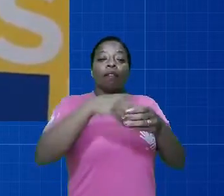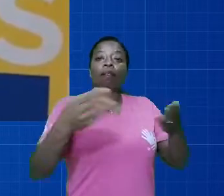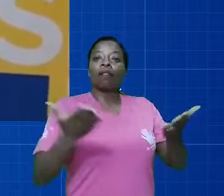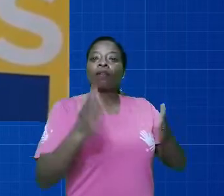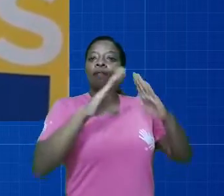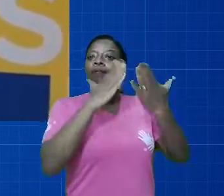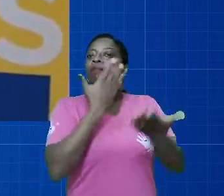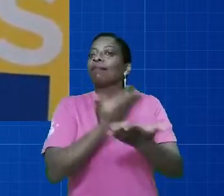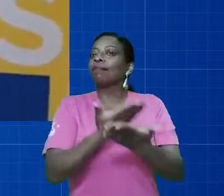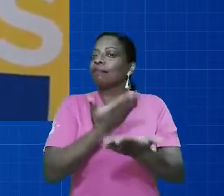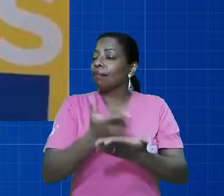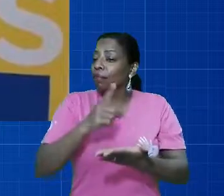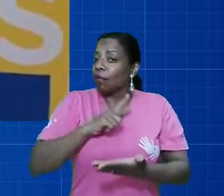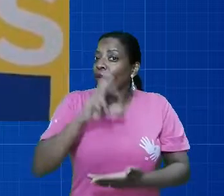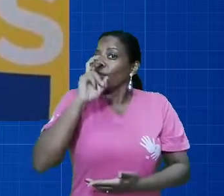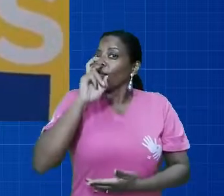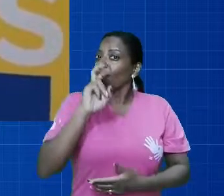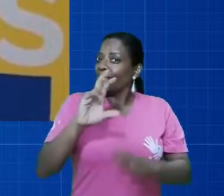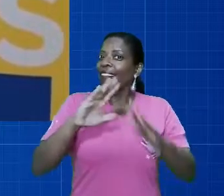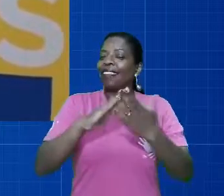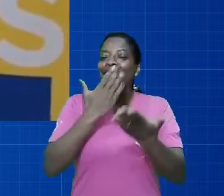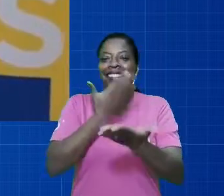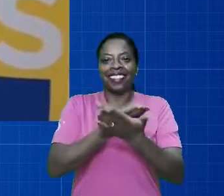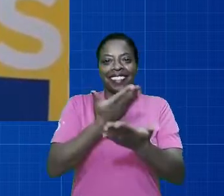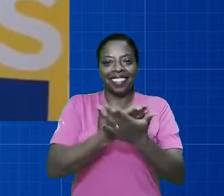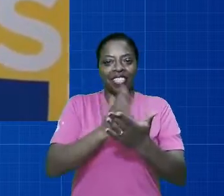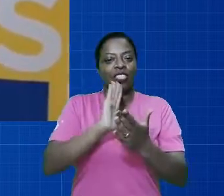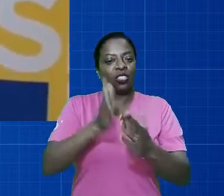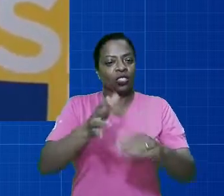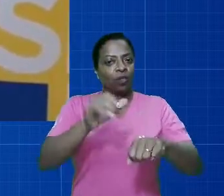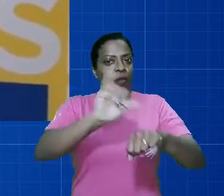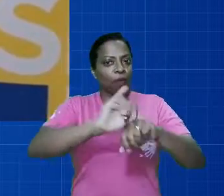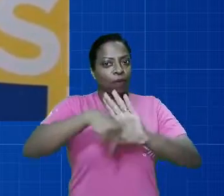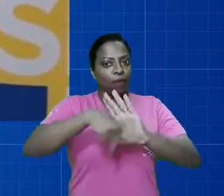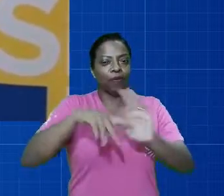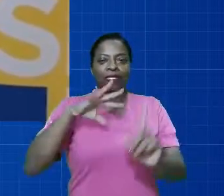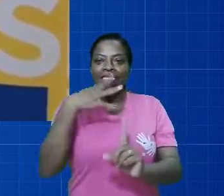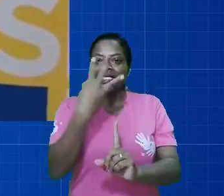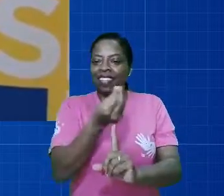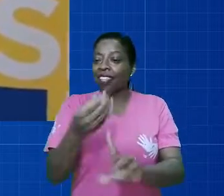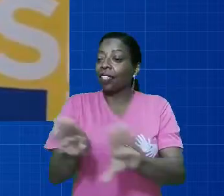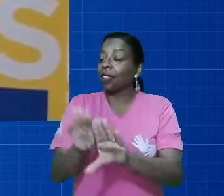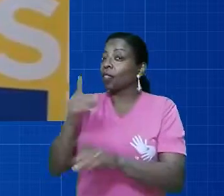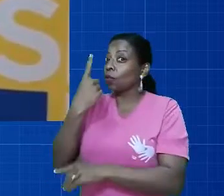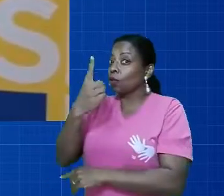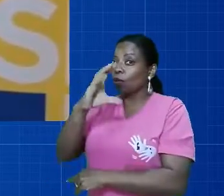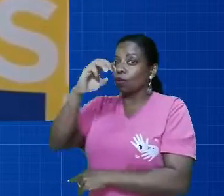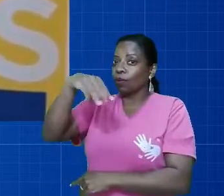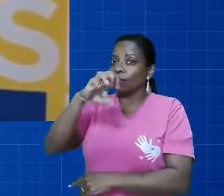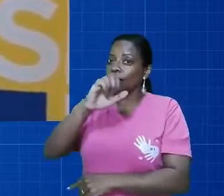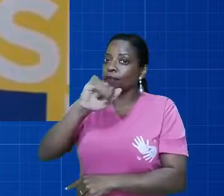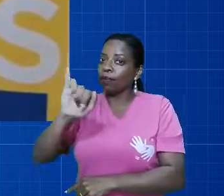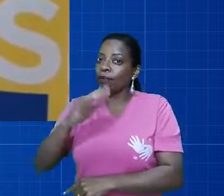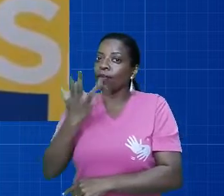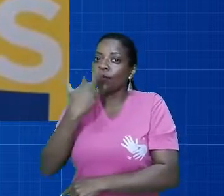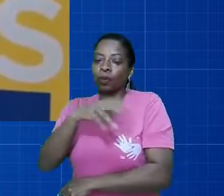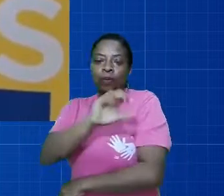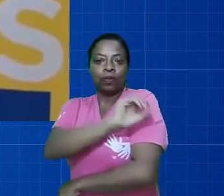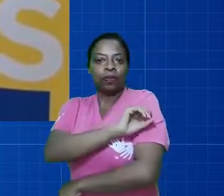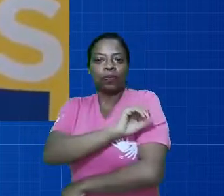unidades educacionais, hoje nós estamos aí com 5 escolas no CMEI, é um diferencial gigantesco, porque a gente